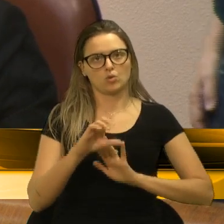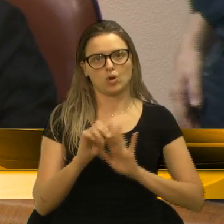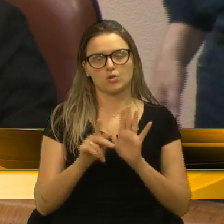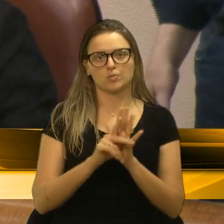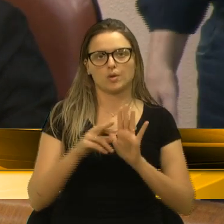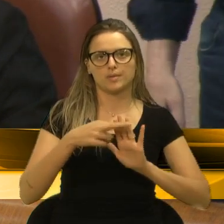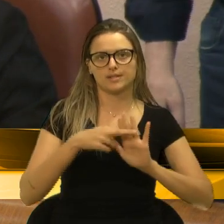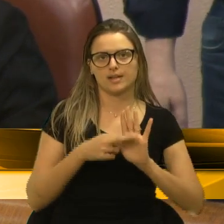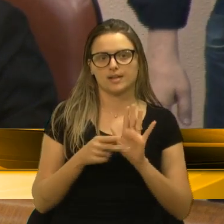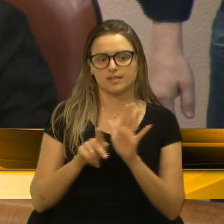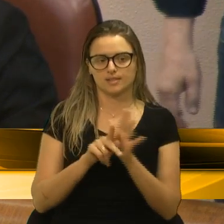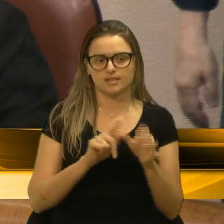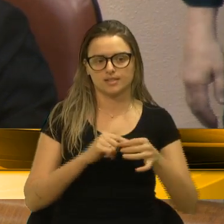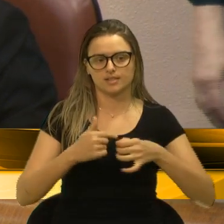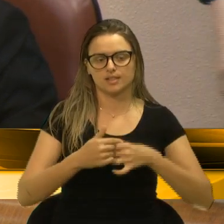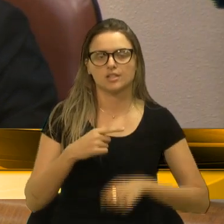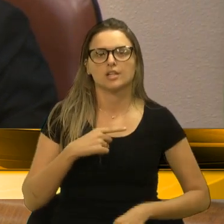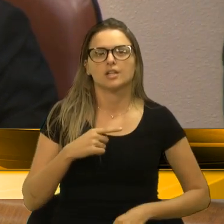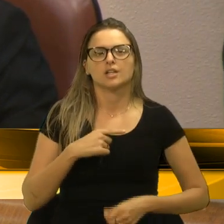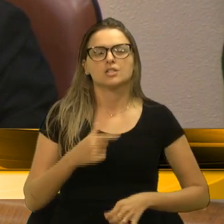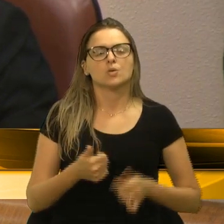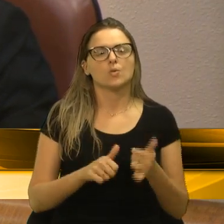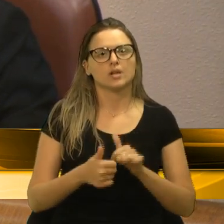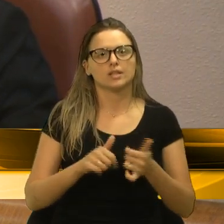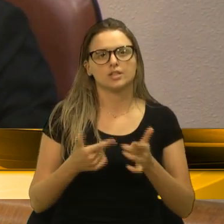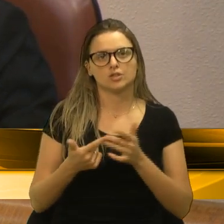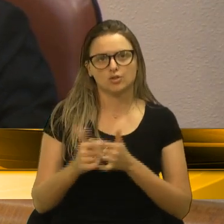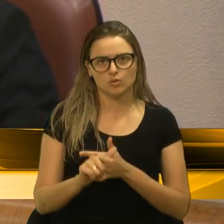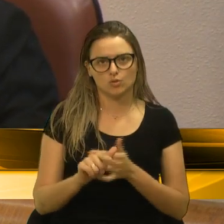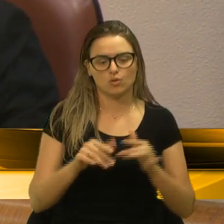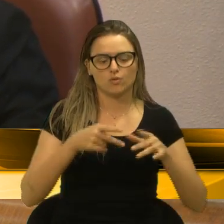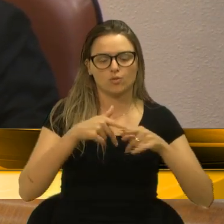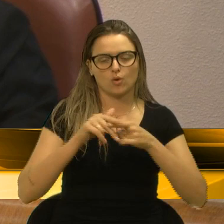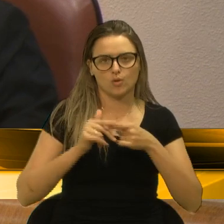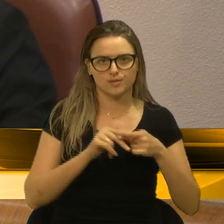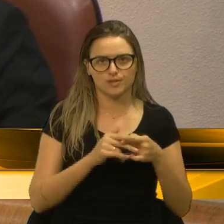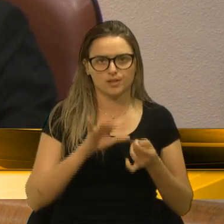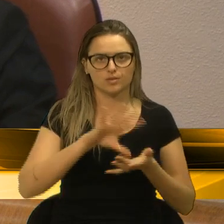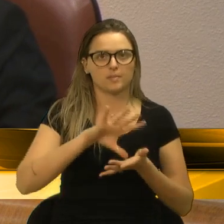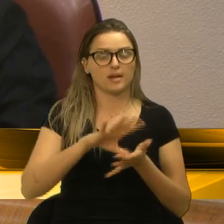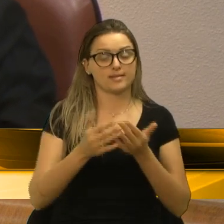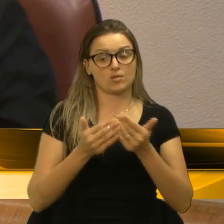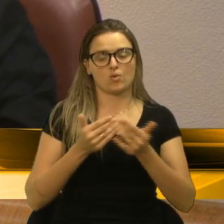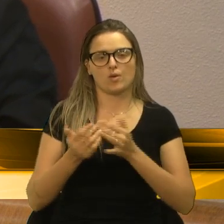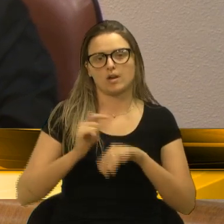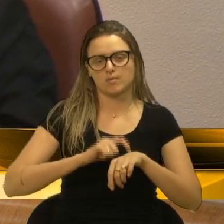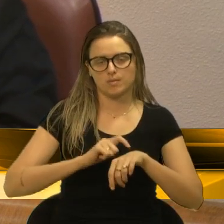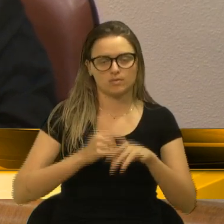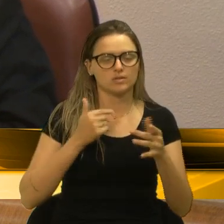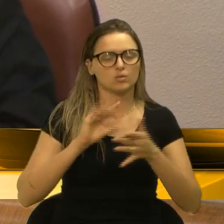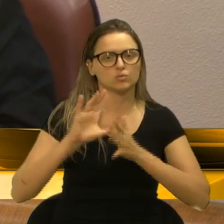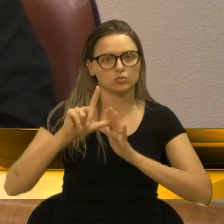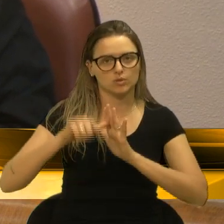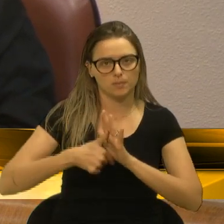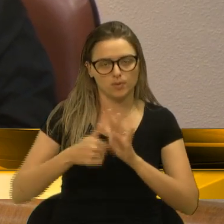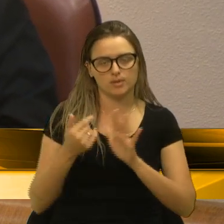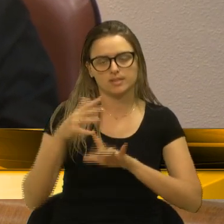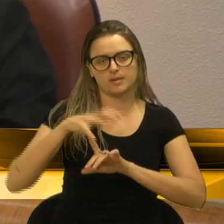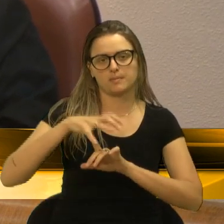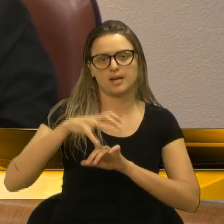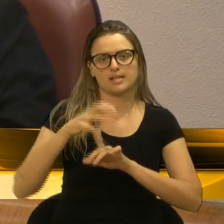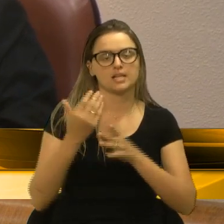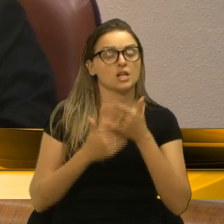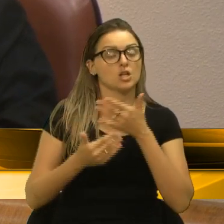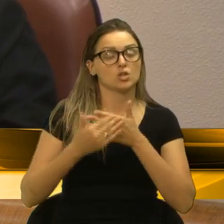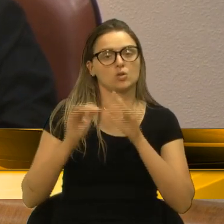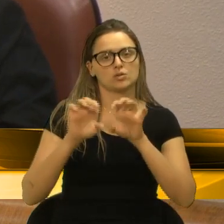eventos indeferidos, havia previsão de requalificação da Praça Dante Alighieri a qualquer momento. Então, todos os eventos após a Feira do Livro foram